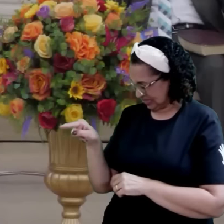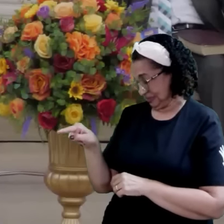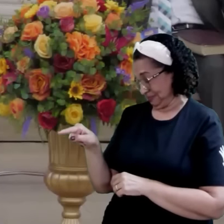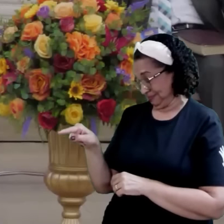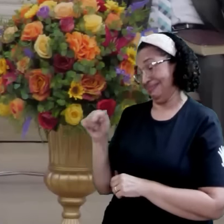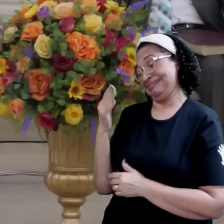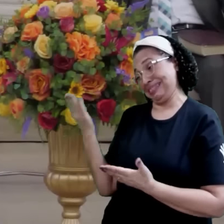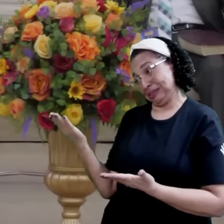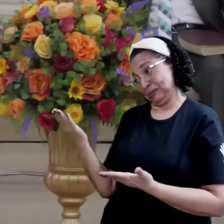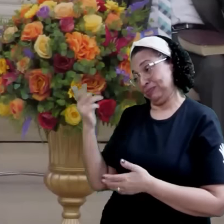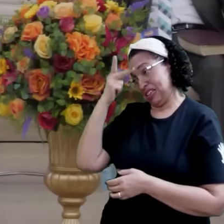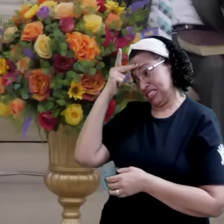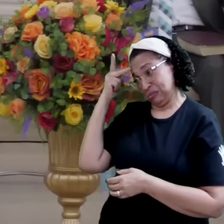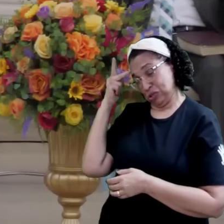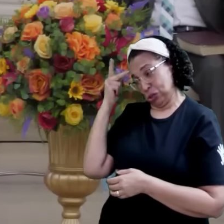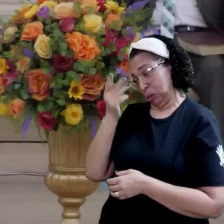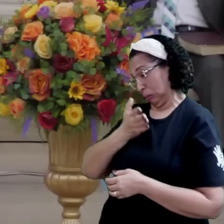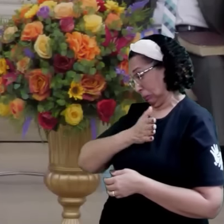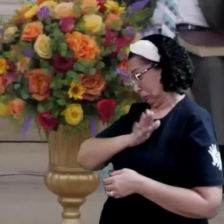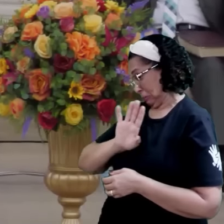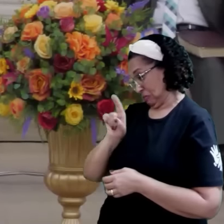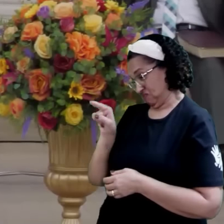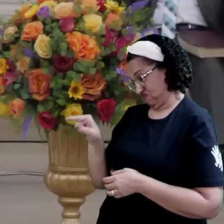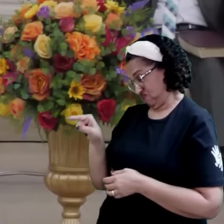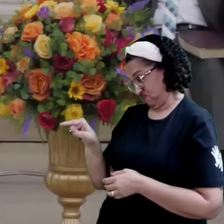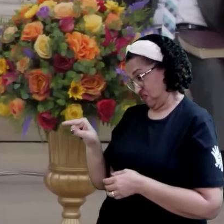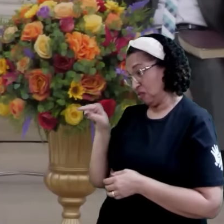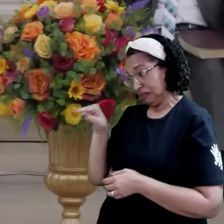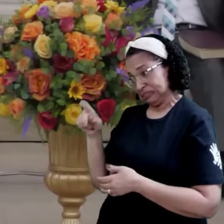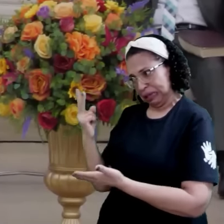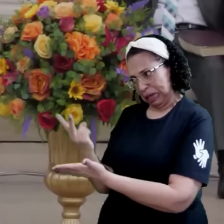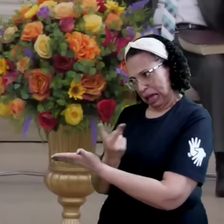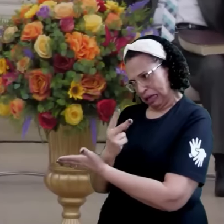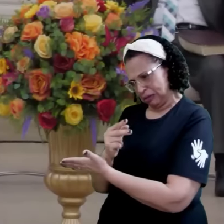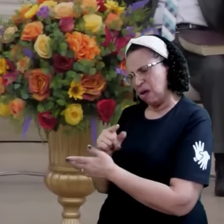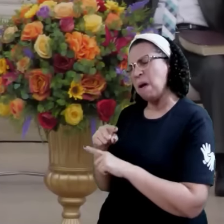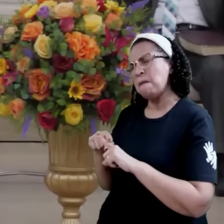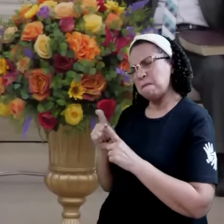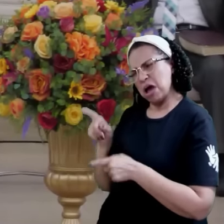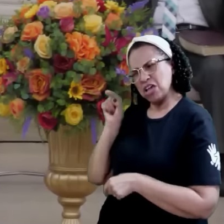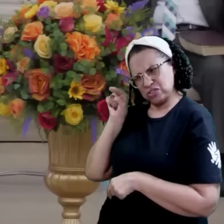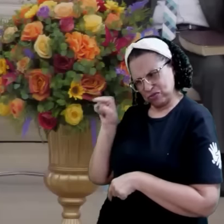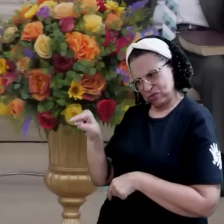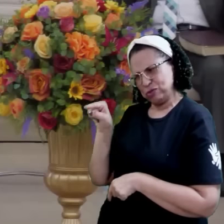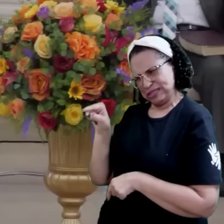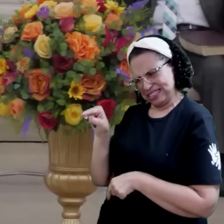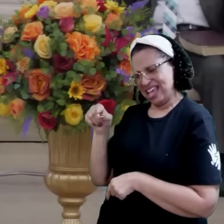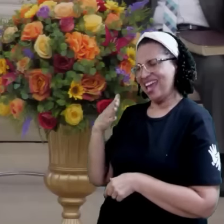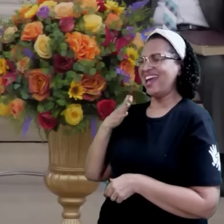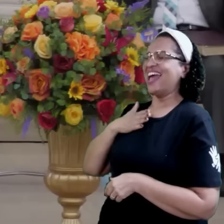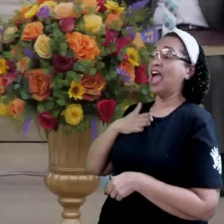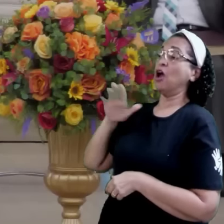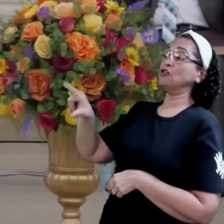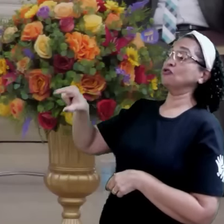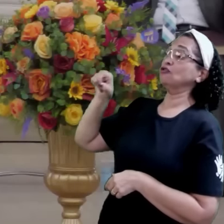filho do homem veio buscar e salvar o que se havia perdido gostando ou não o céu te escolheu aceitando ou não o